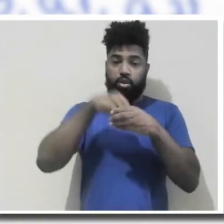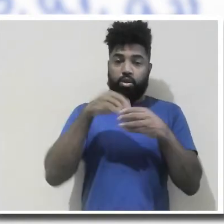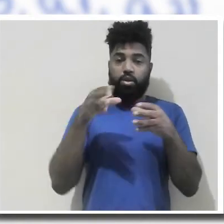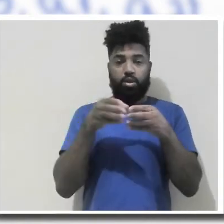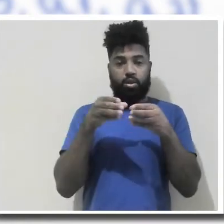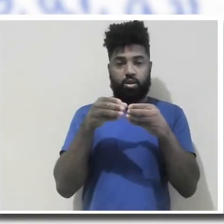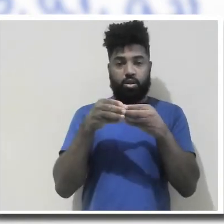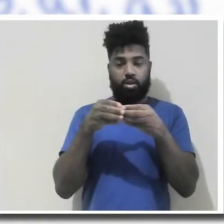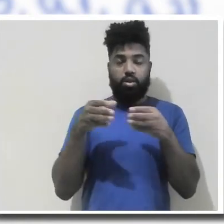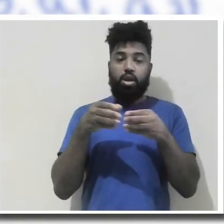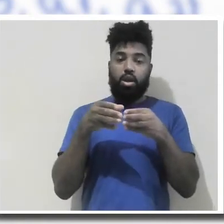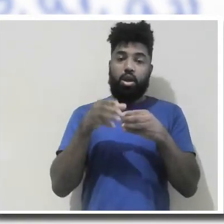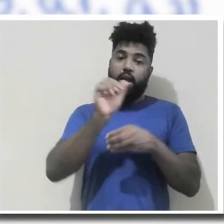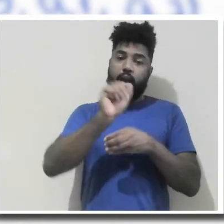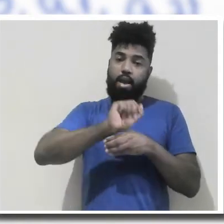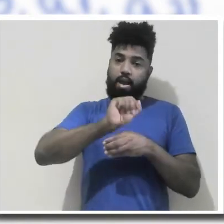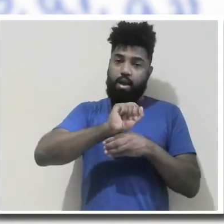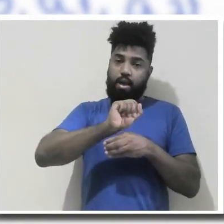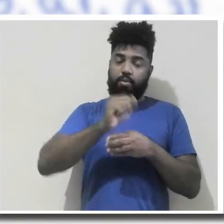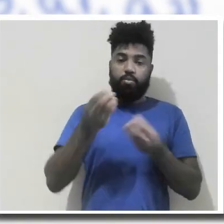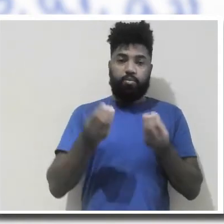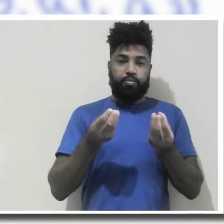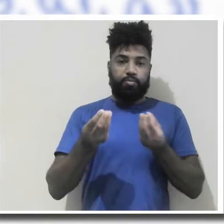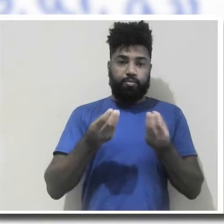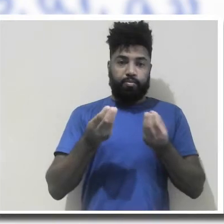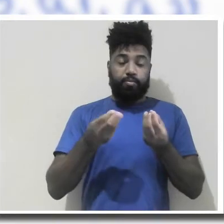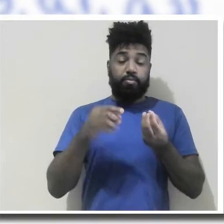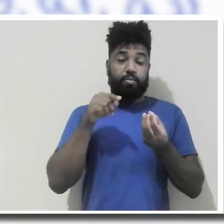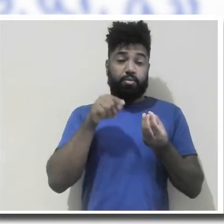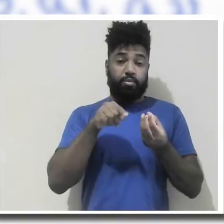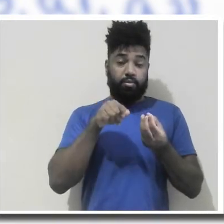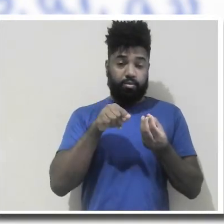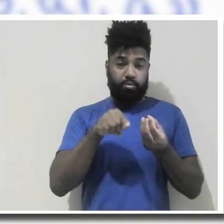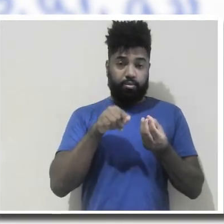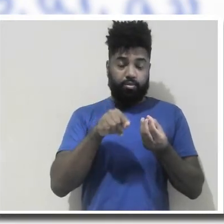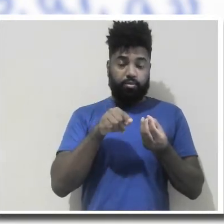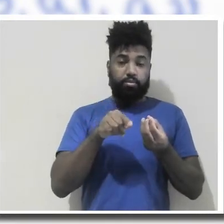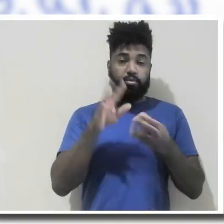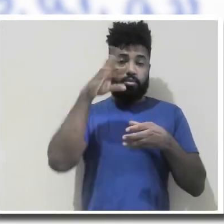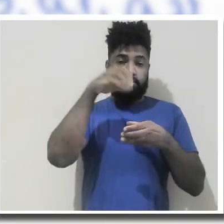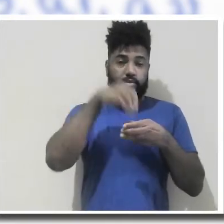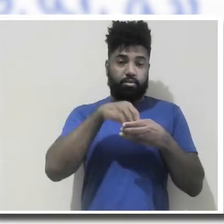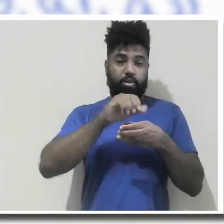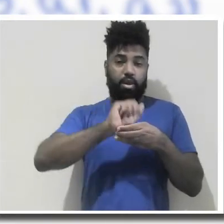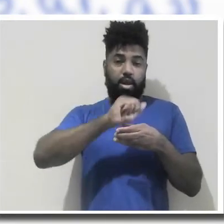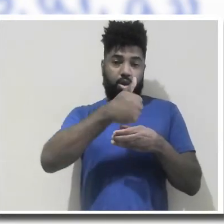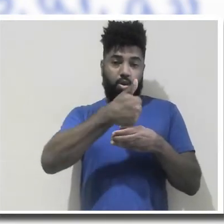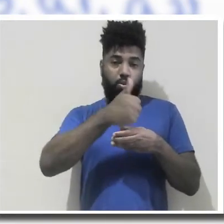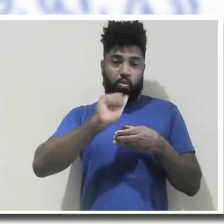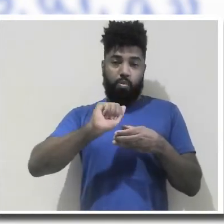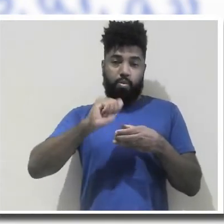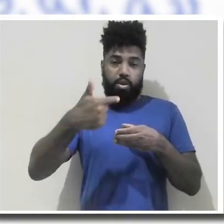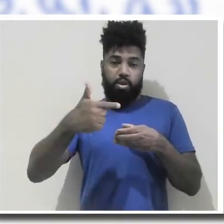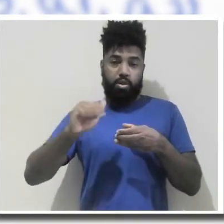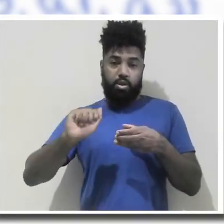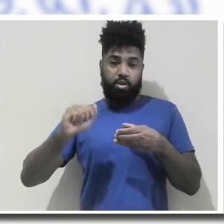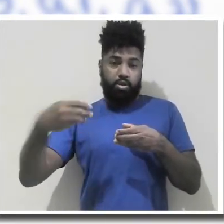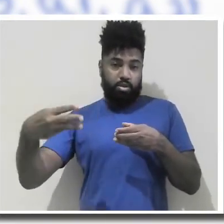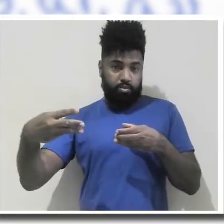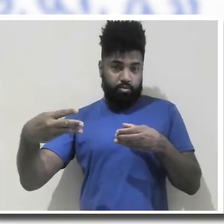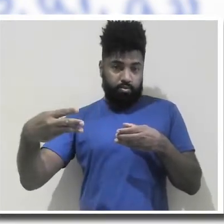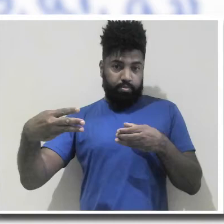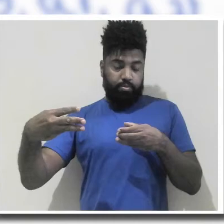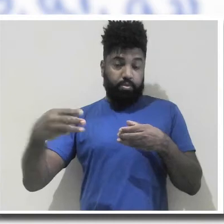desse conjunto. Então, conjunto A, posso denotar como sendo os elementos A1, A2